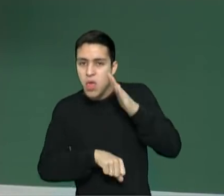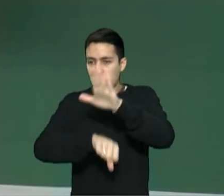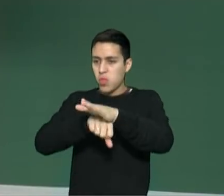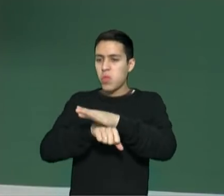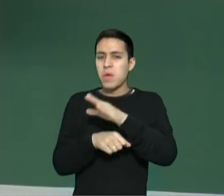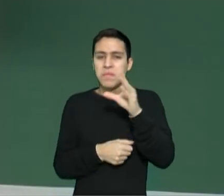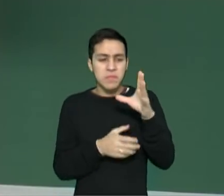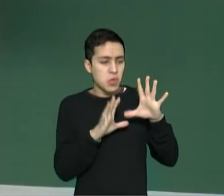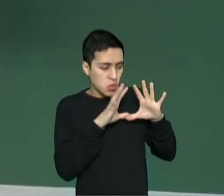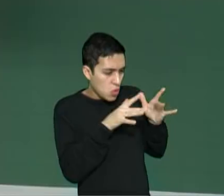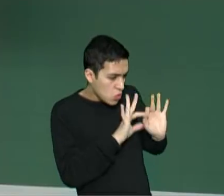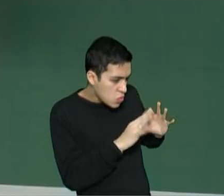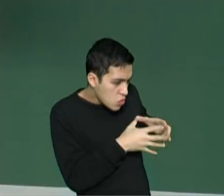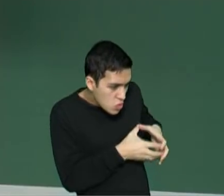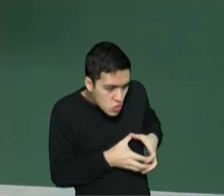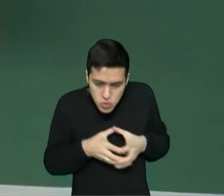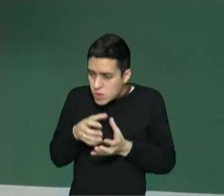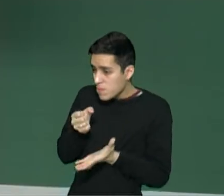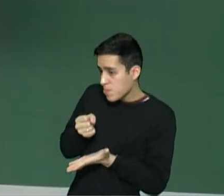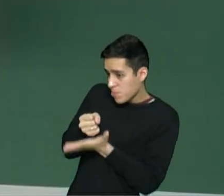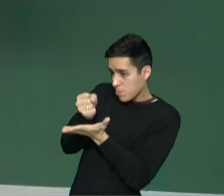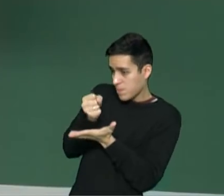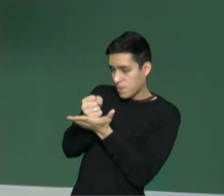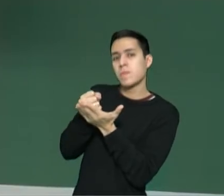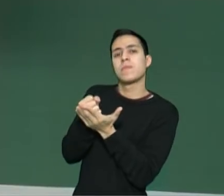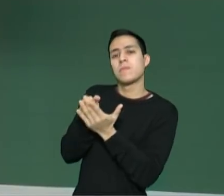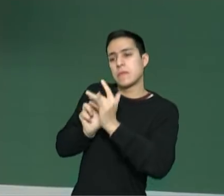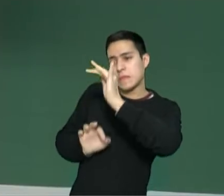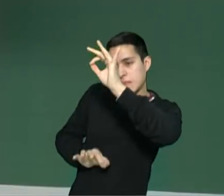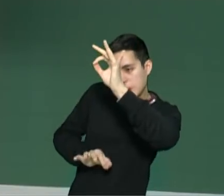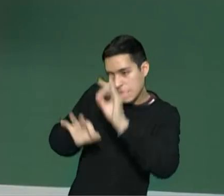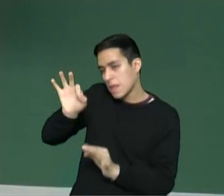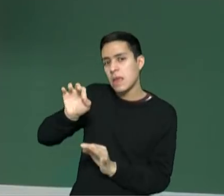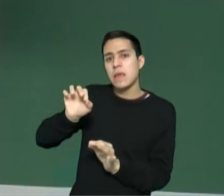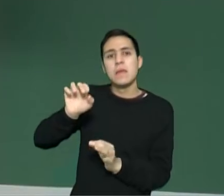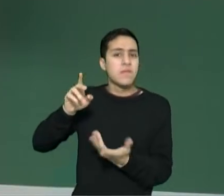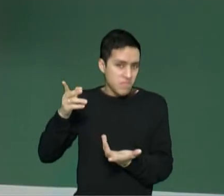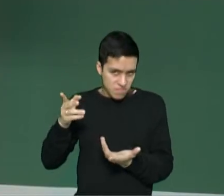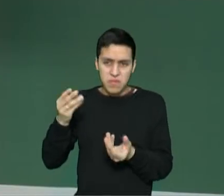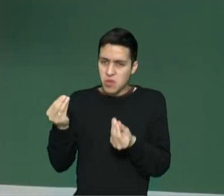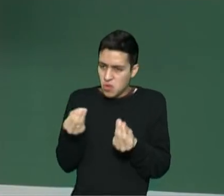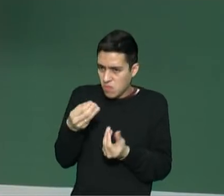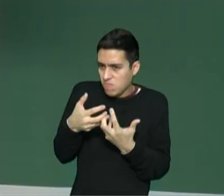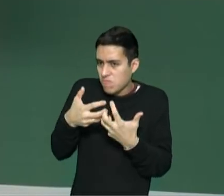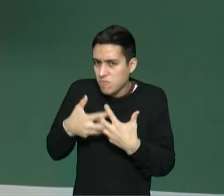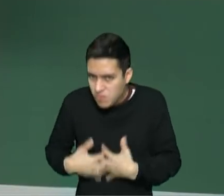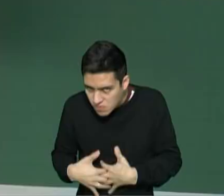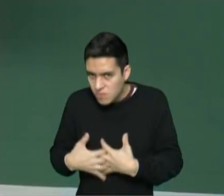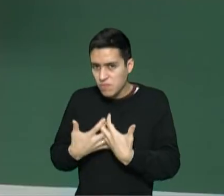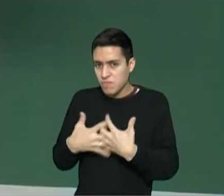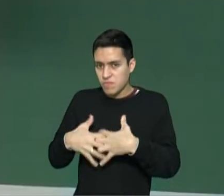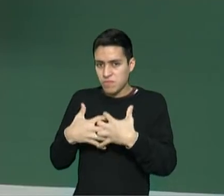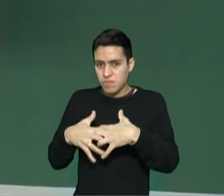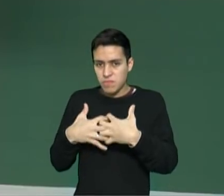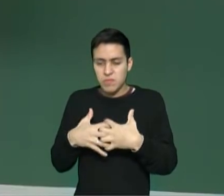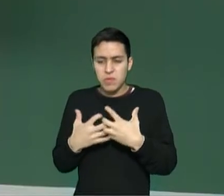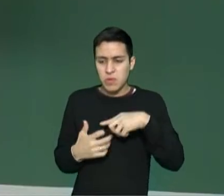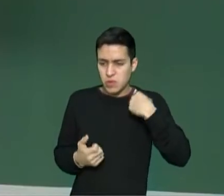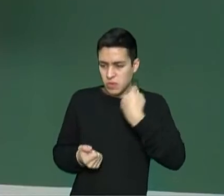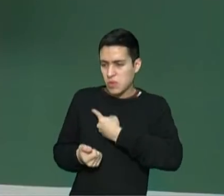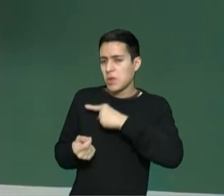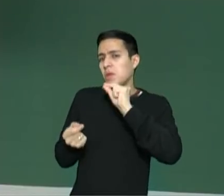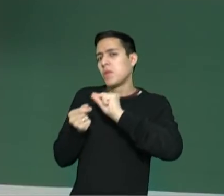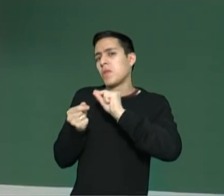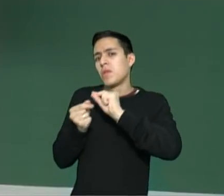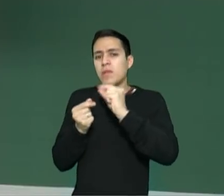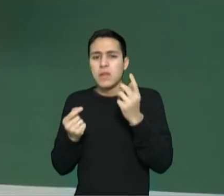de operações em conjunto para estruturar possíveis alterações do funcionamento, no que a gente faz e